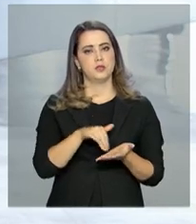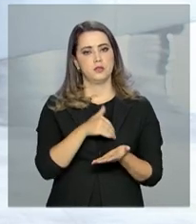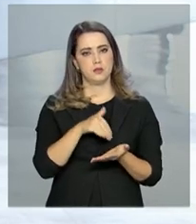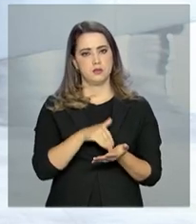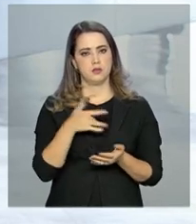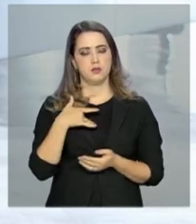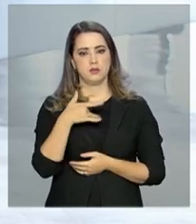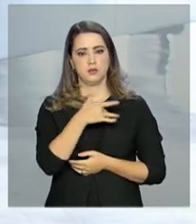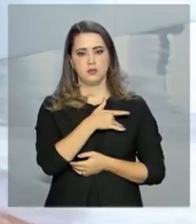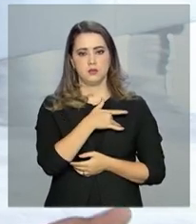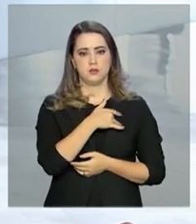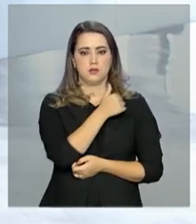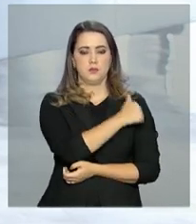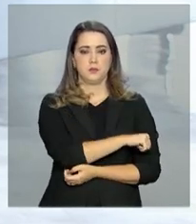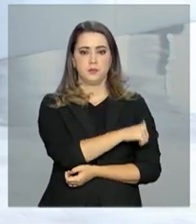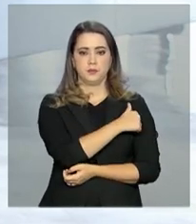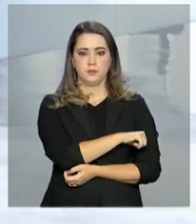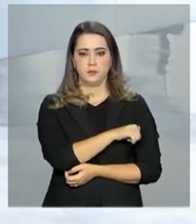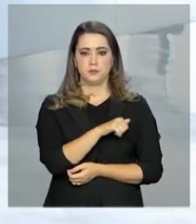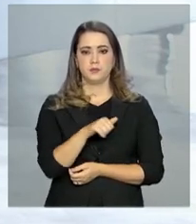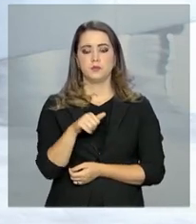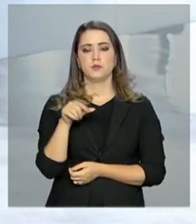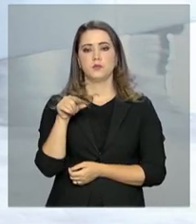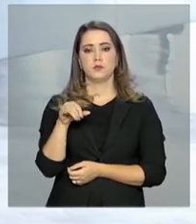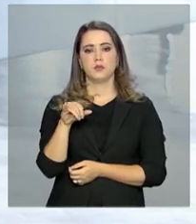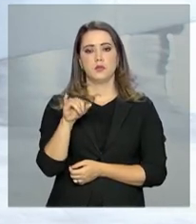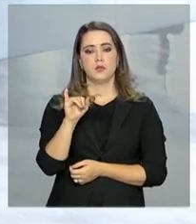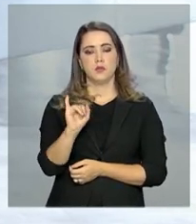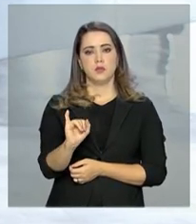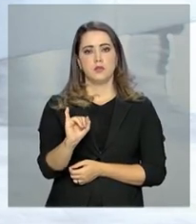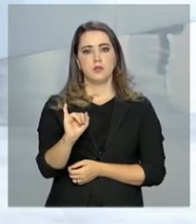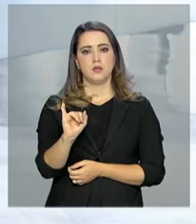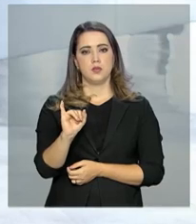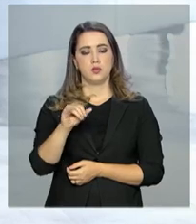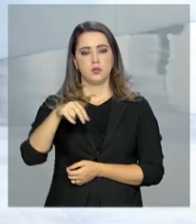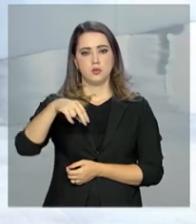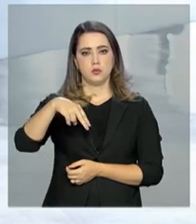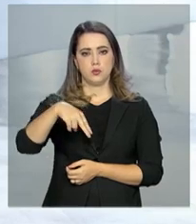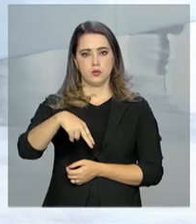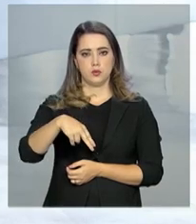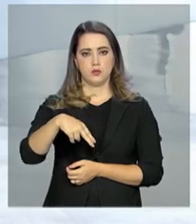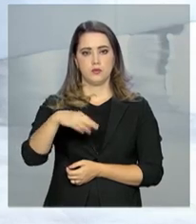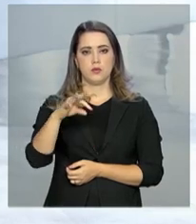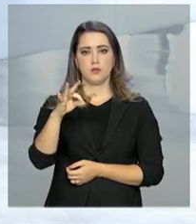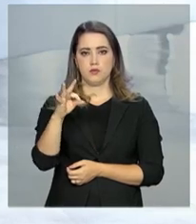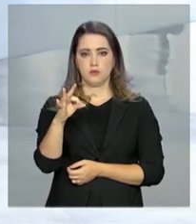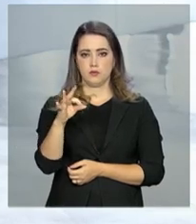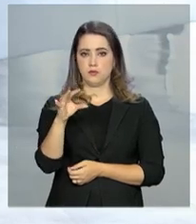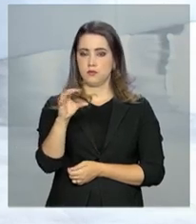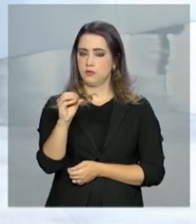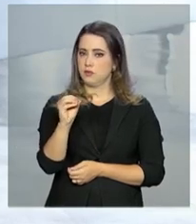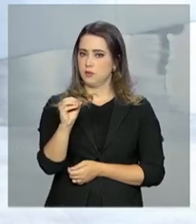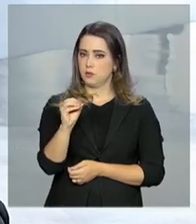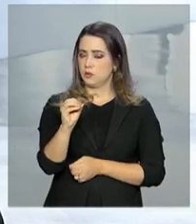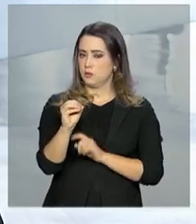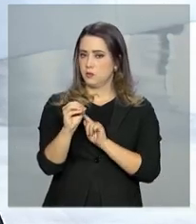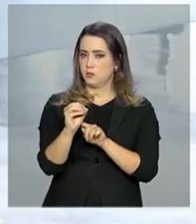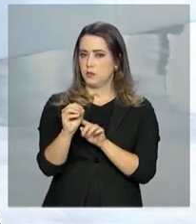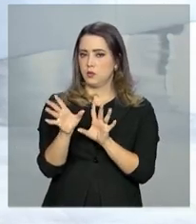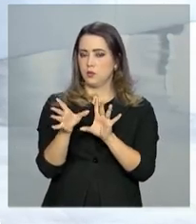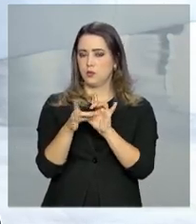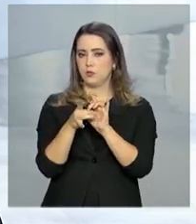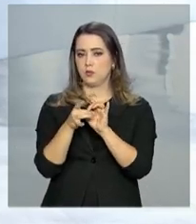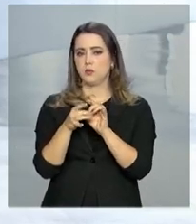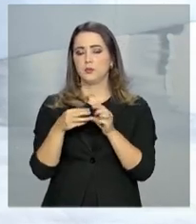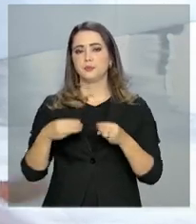de saúde do estado do rio de janeiro eo instituto nacional de traumatologia e ortopedia que é ligado ao ministério